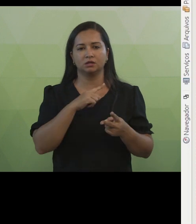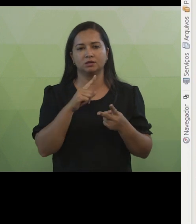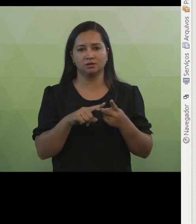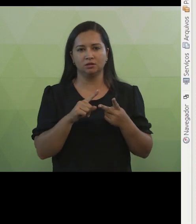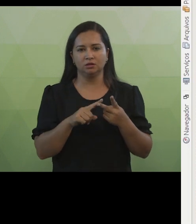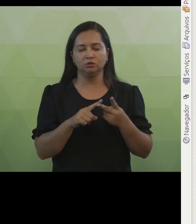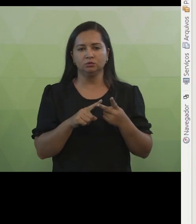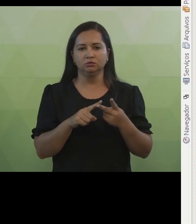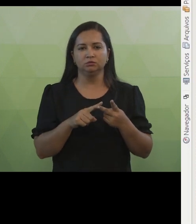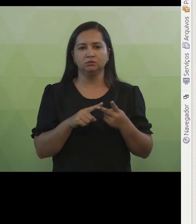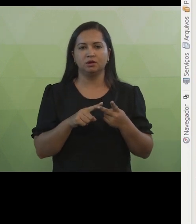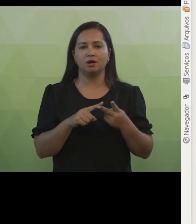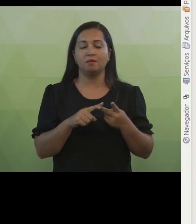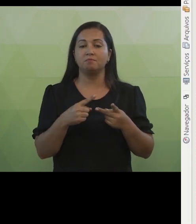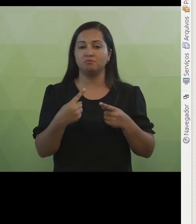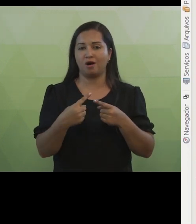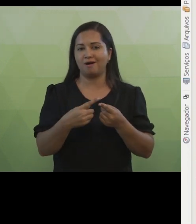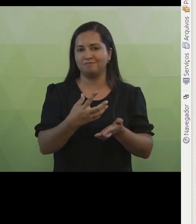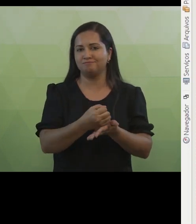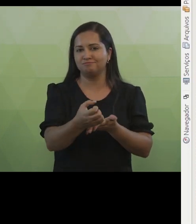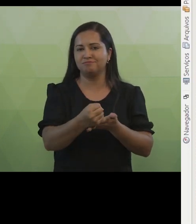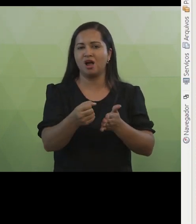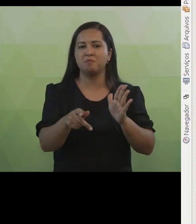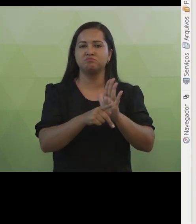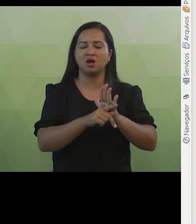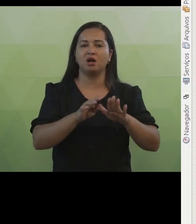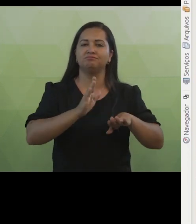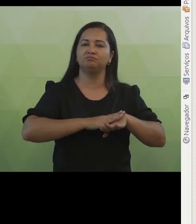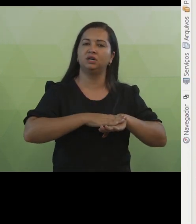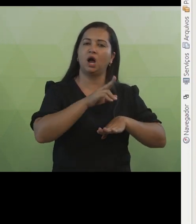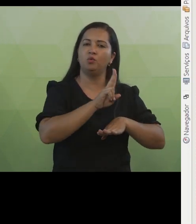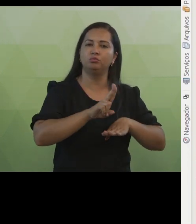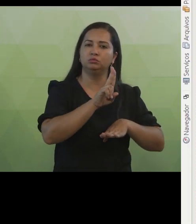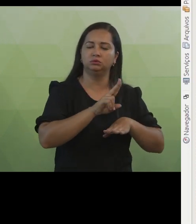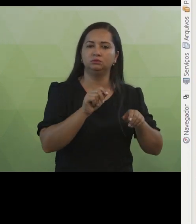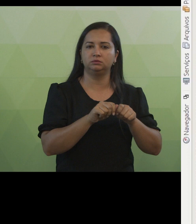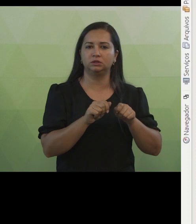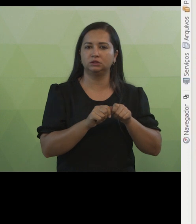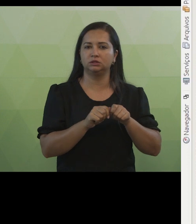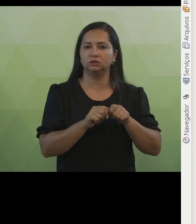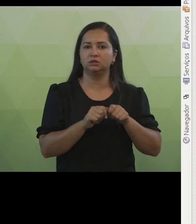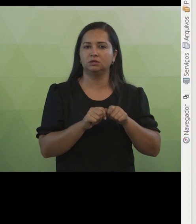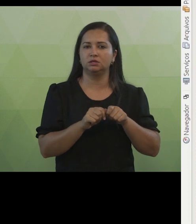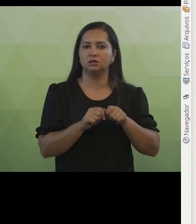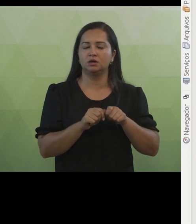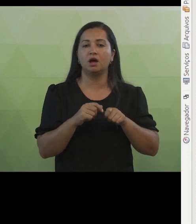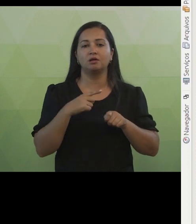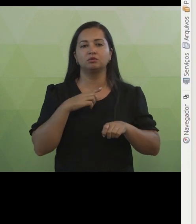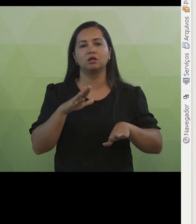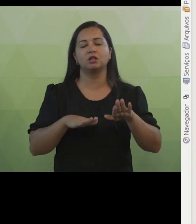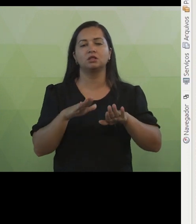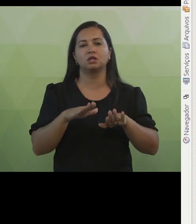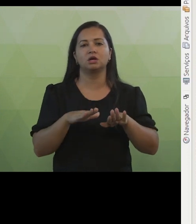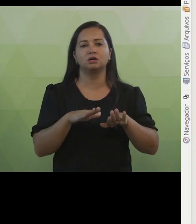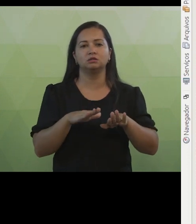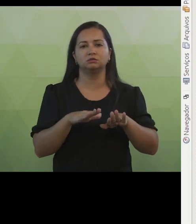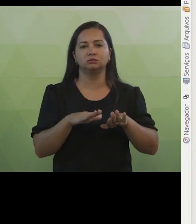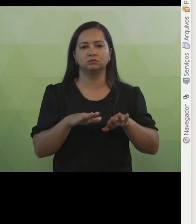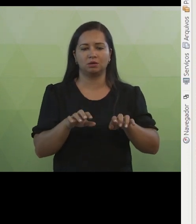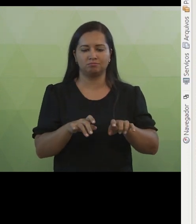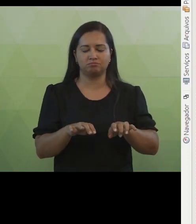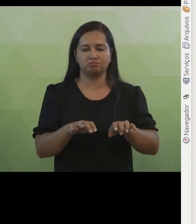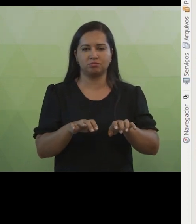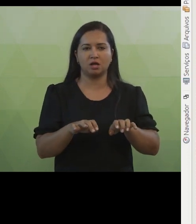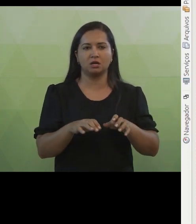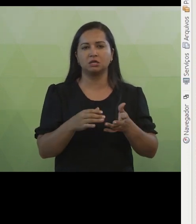como eu estou fazendo a leitura do teclado, eu poderia acarretar no erro de entrada. Por exemplo, não informar